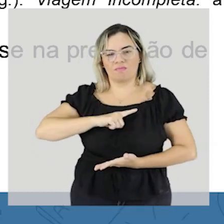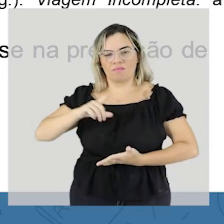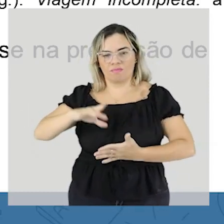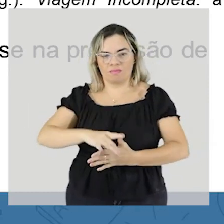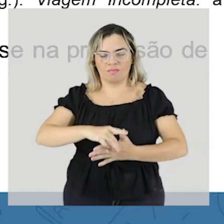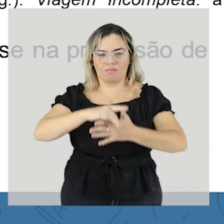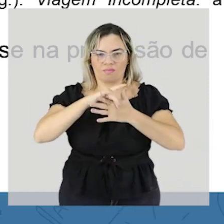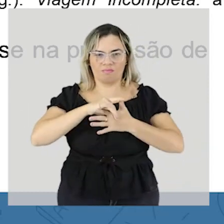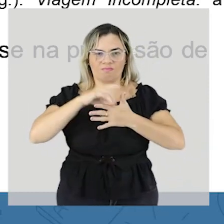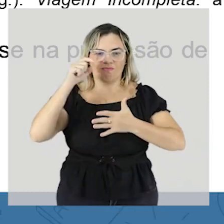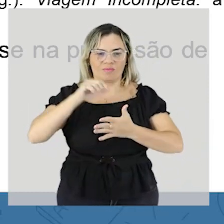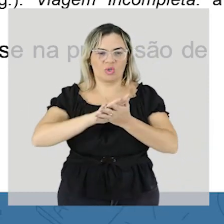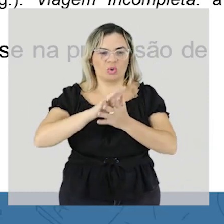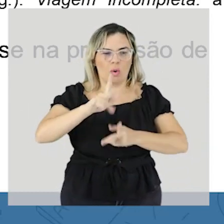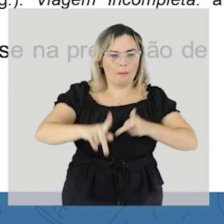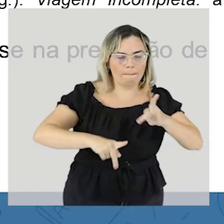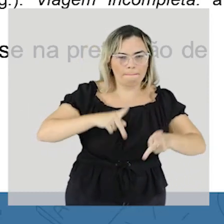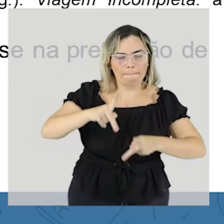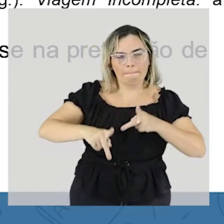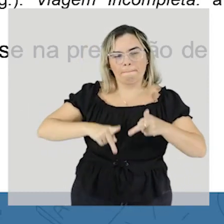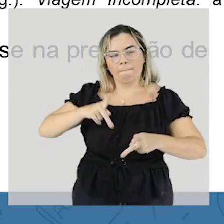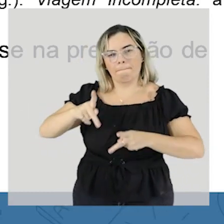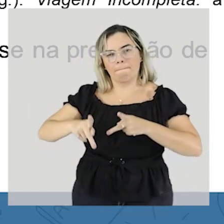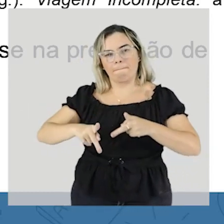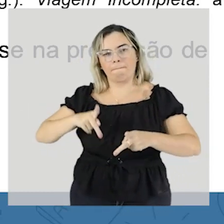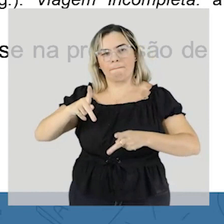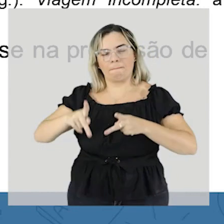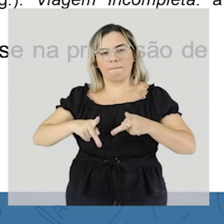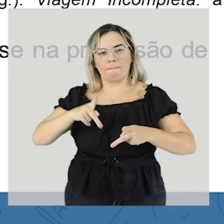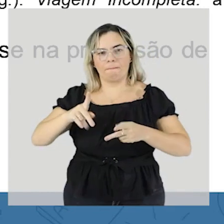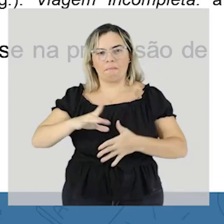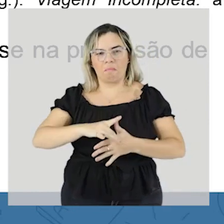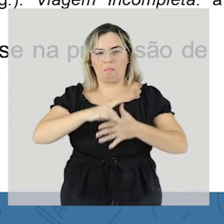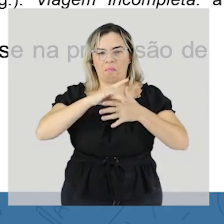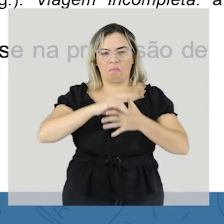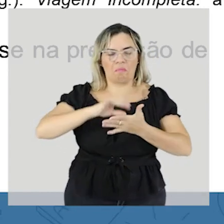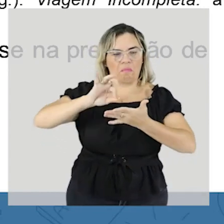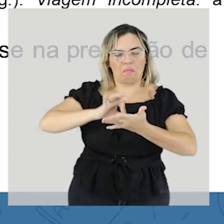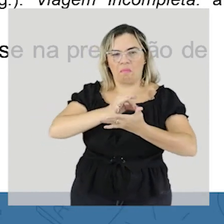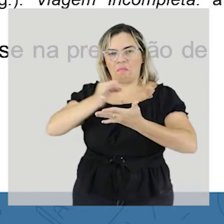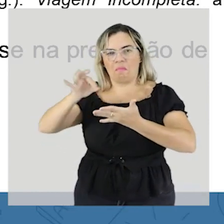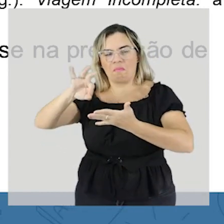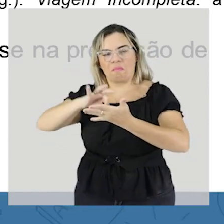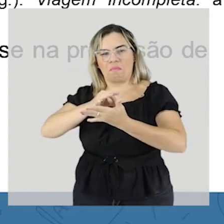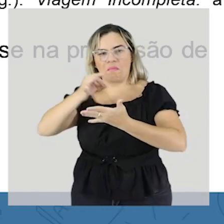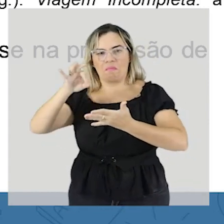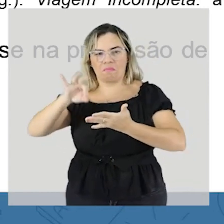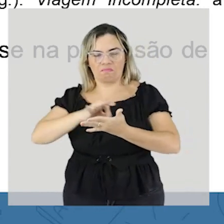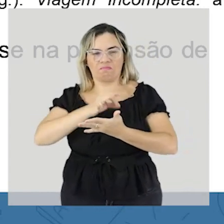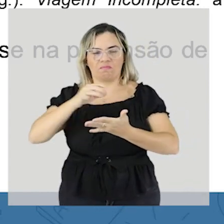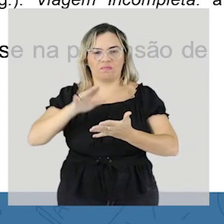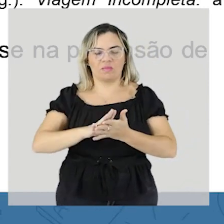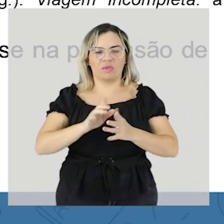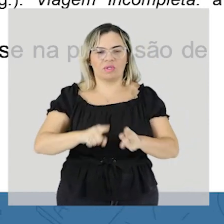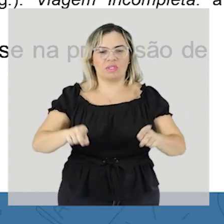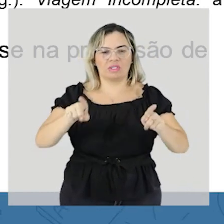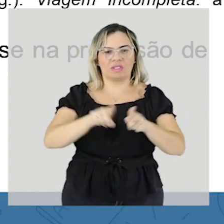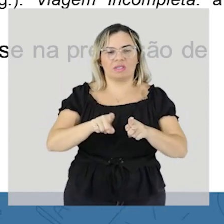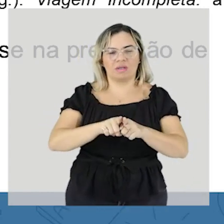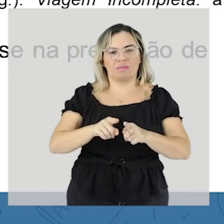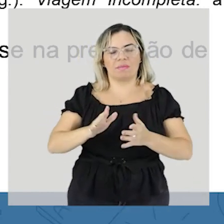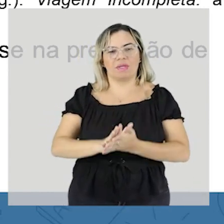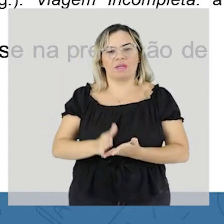liderança de setores populares, ele foi liderado por artesãos, ele foi liderado por